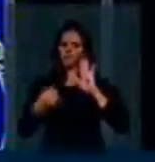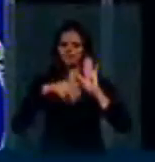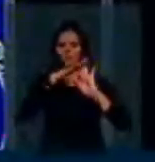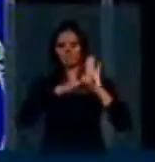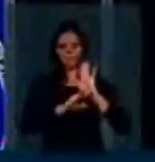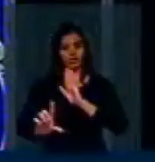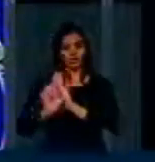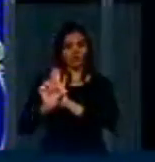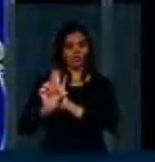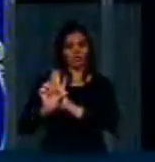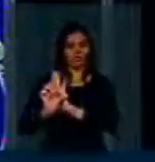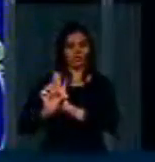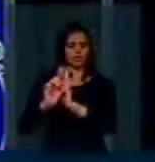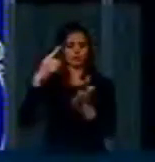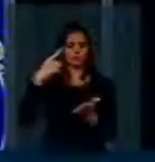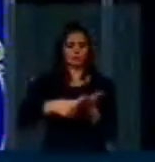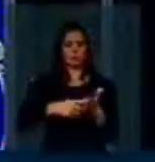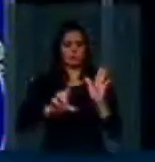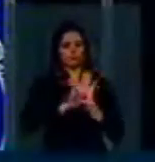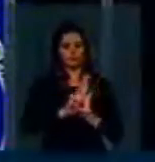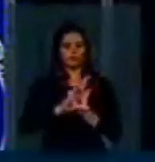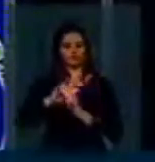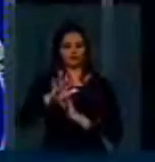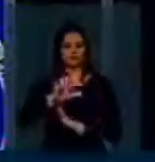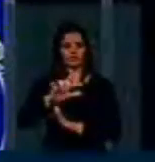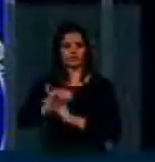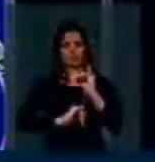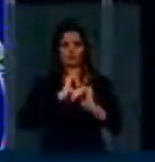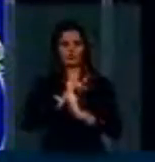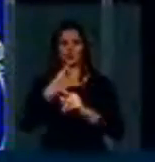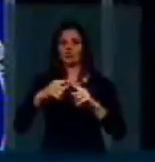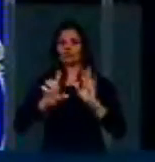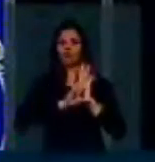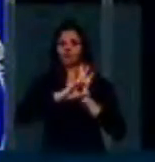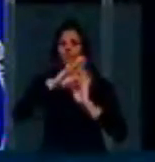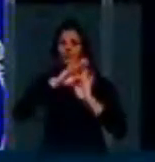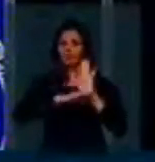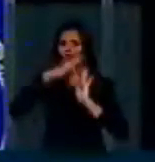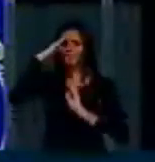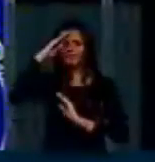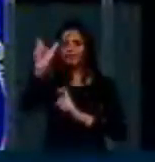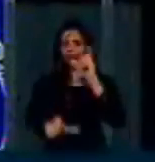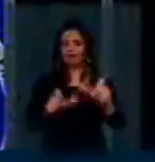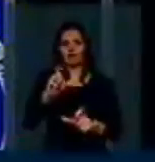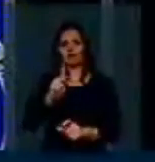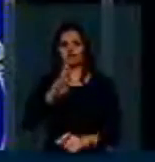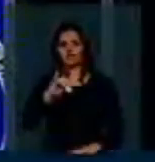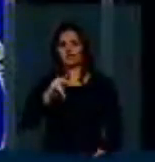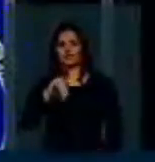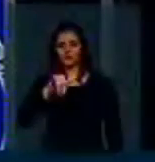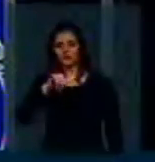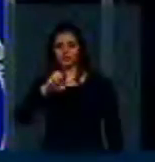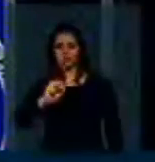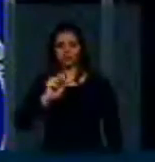da lei. O Marco Civil da Internet é uma lei de princípios, é uma lei principiológica e deve assim ficar. Não